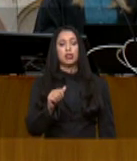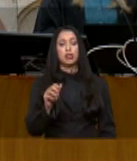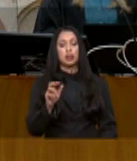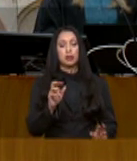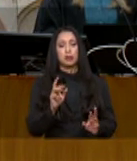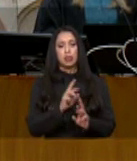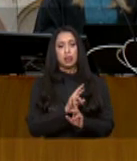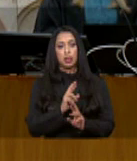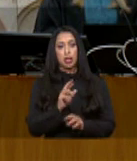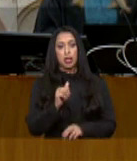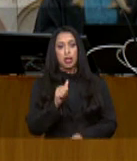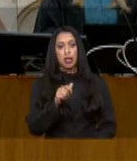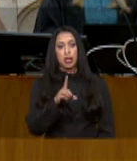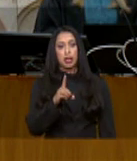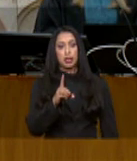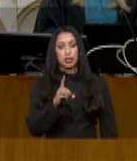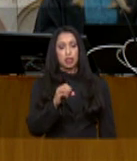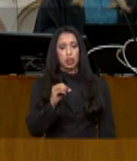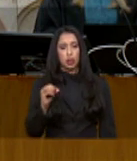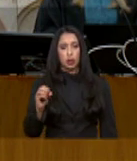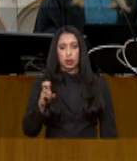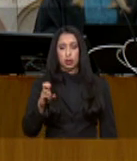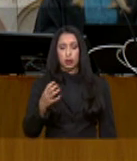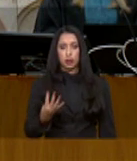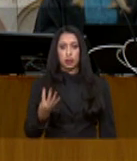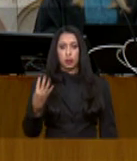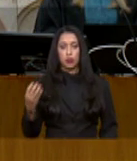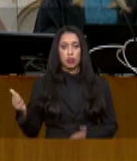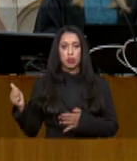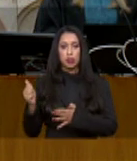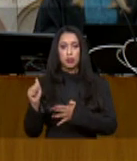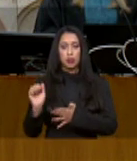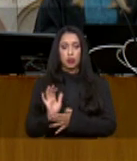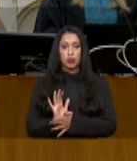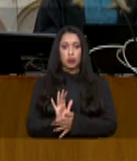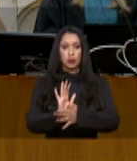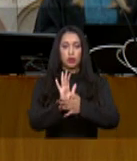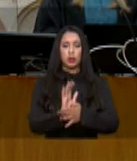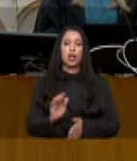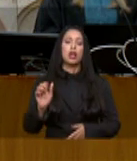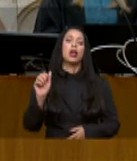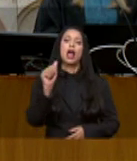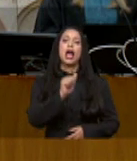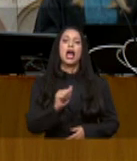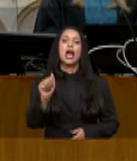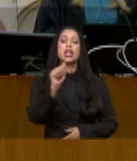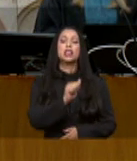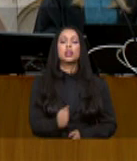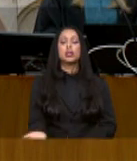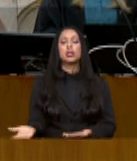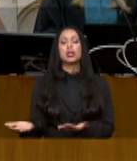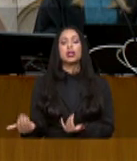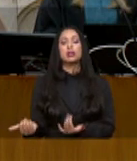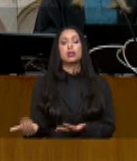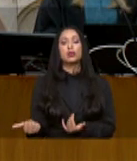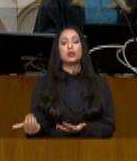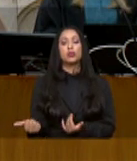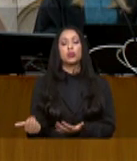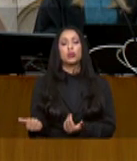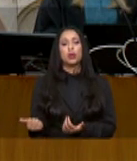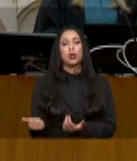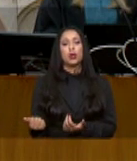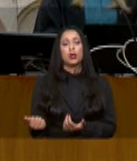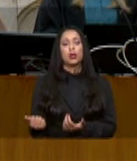Sustentabilidade, na DO 54, e pelo Amicus Curiae, a Associação de Jovens em Engajamento,